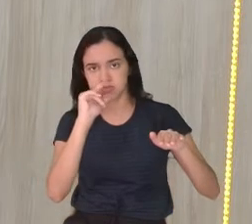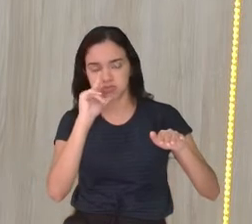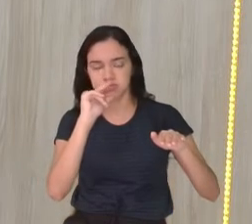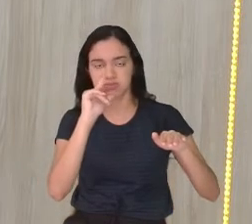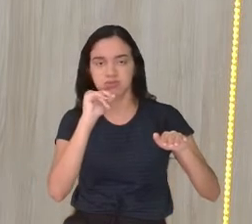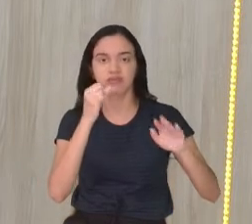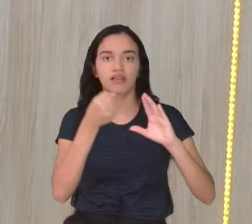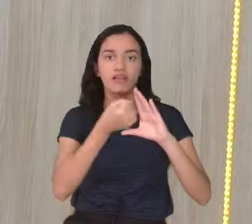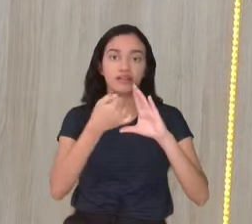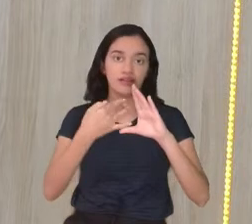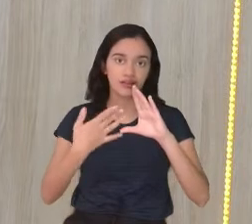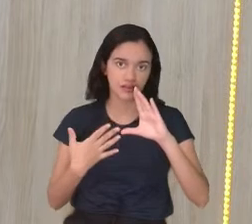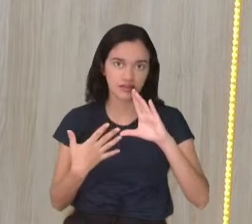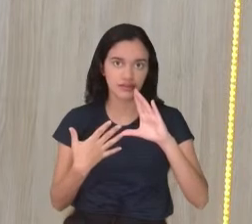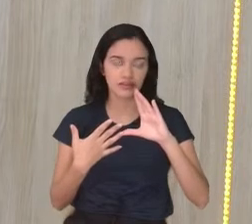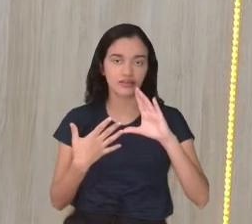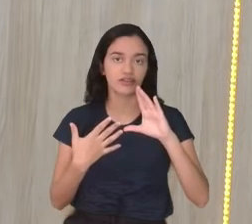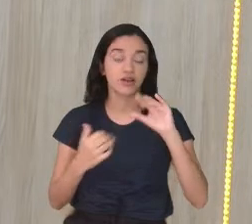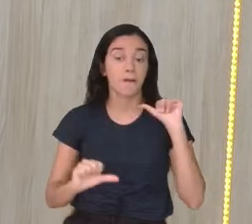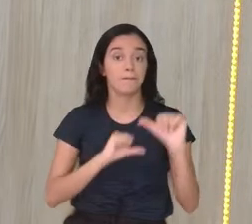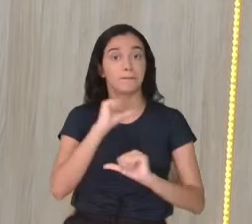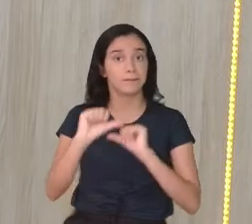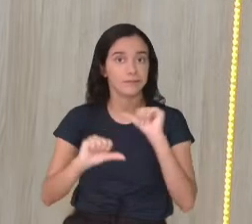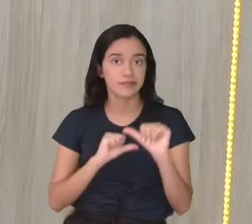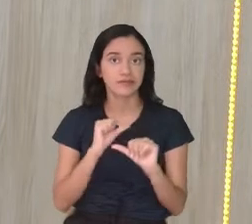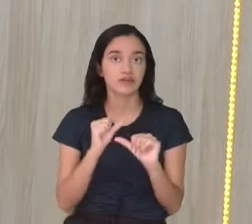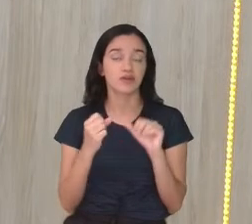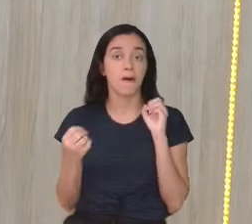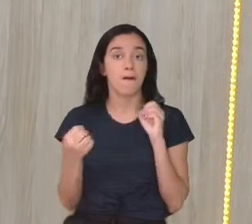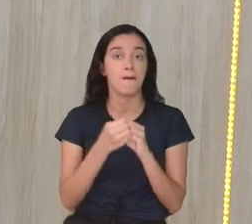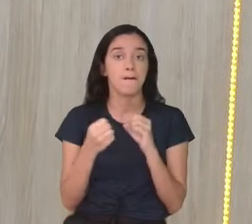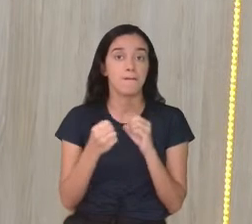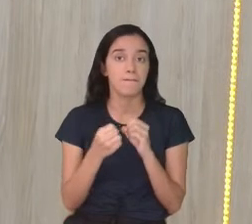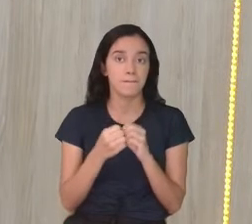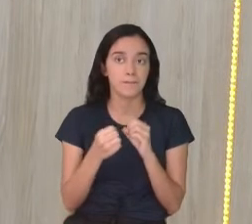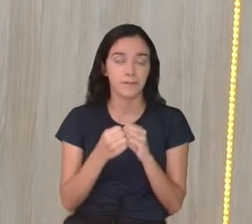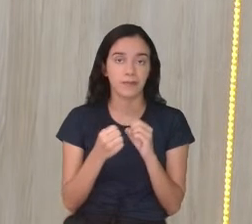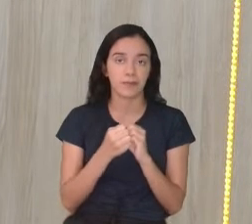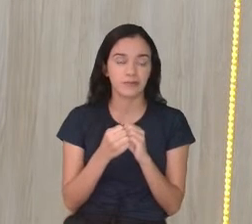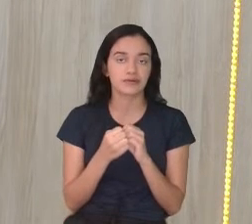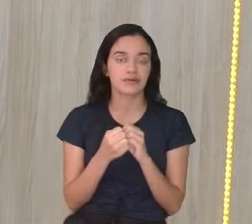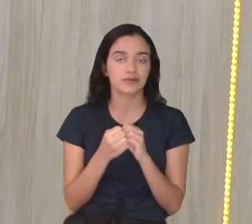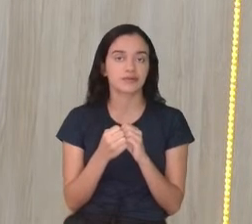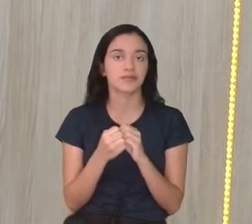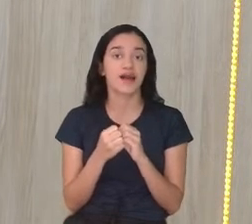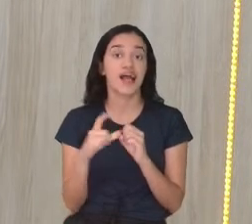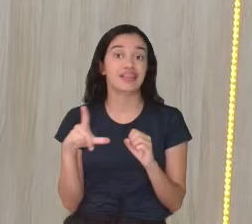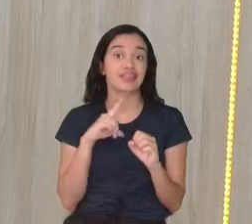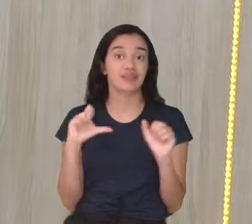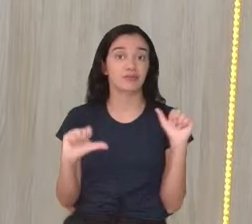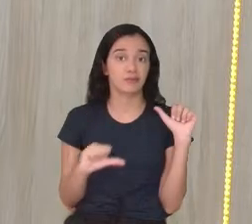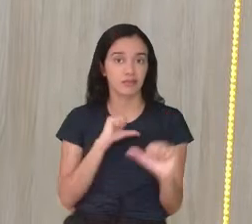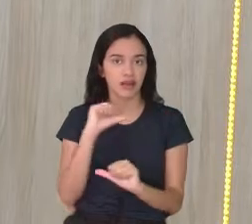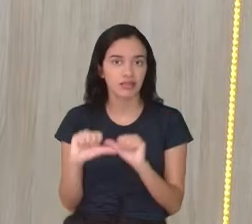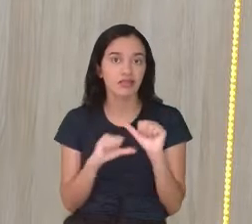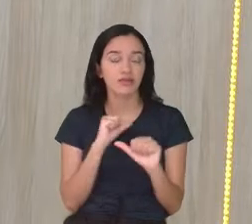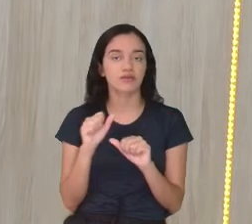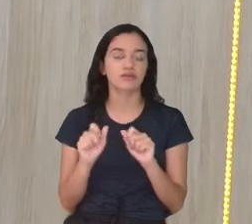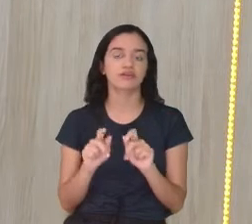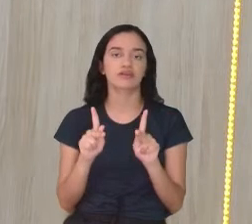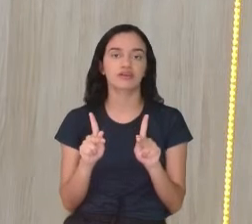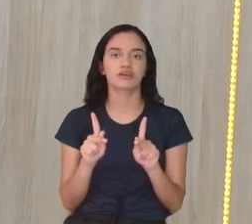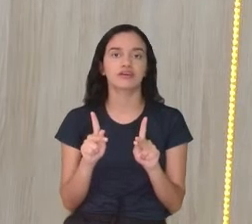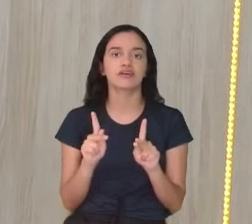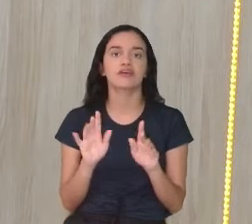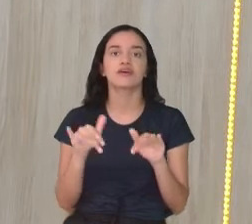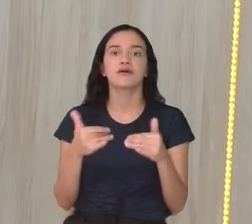nas características climáticas das cidades ali próximas, havendo ali, ó, essa troca, pessoal, tá certo? Vem